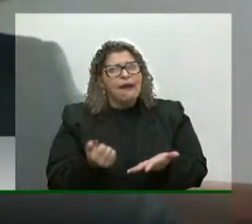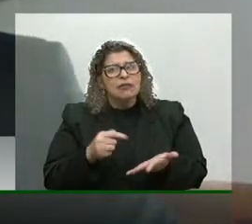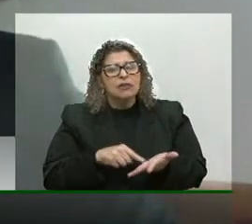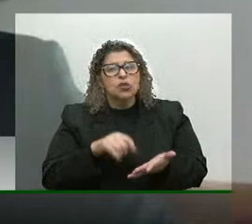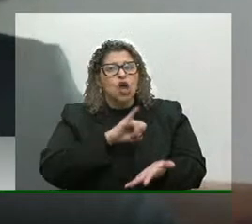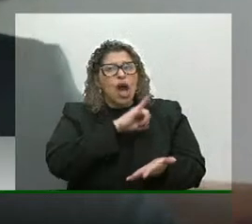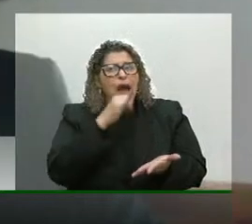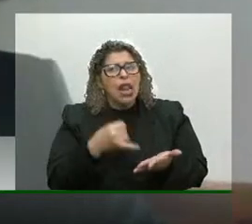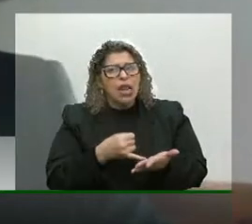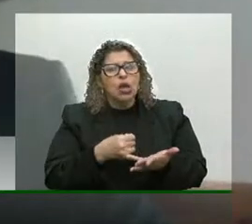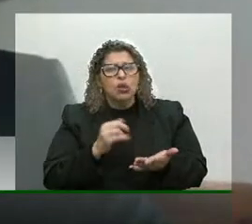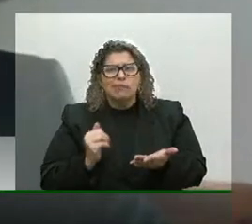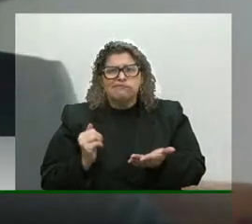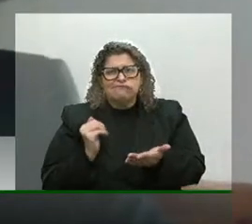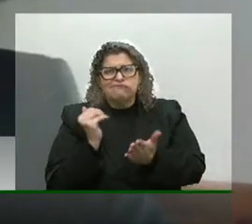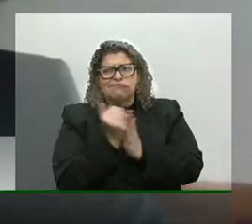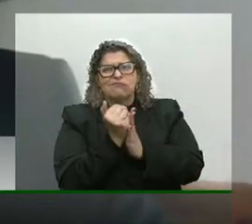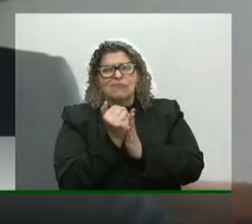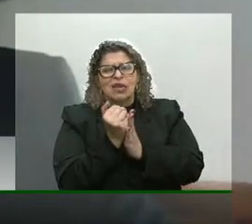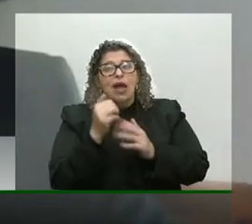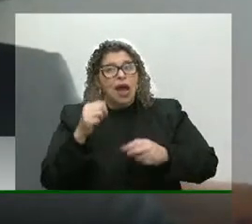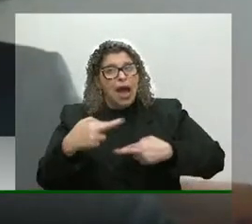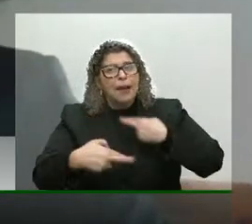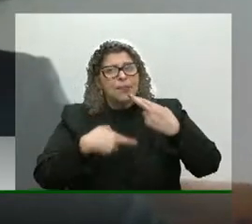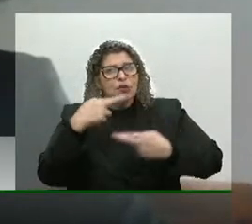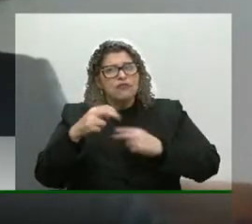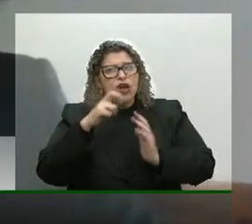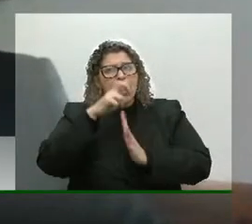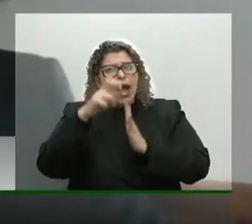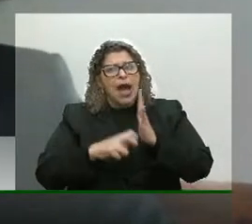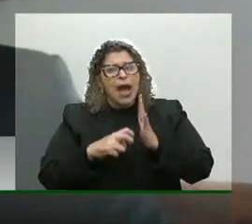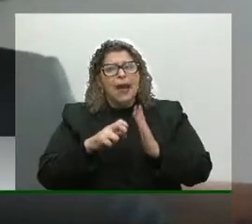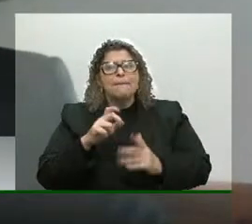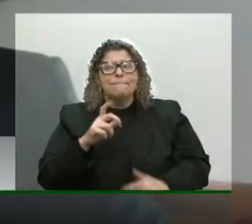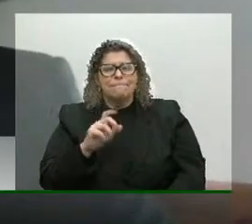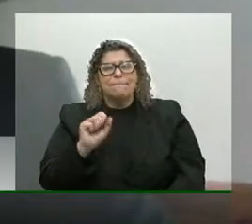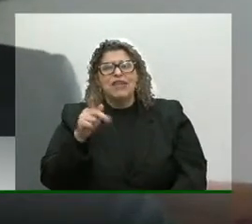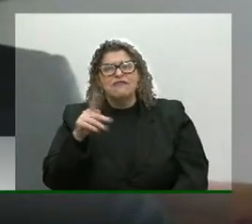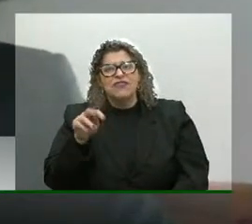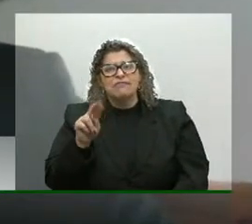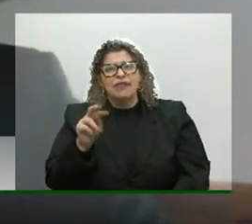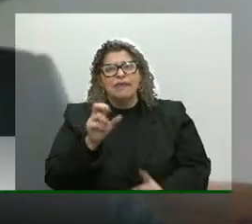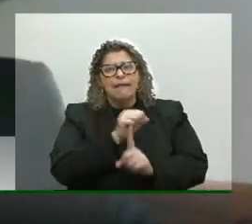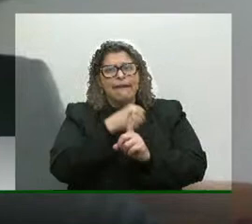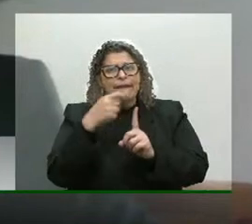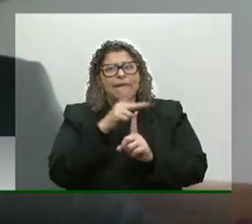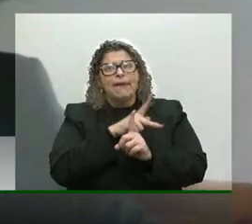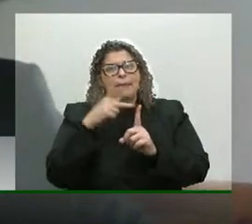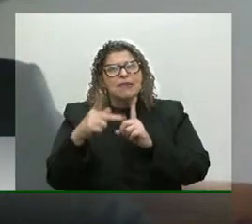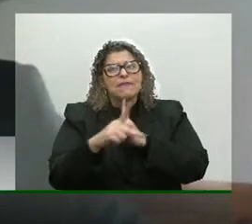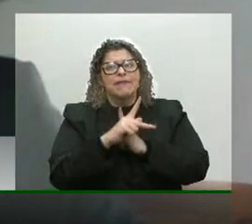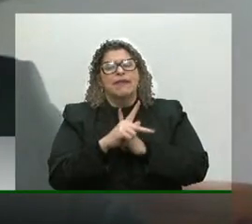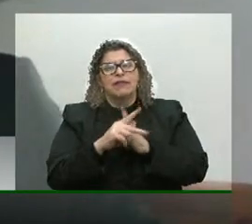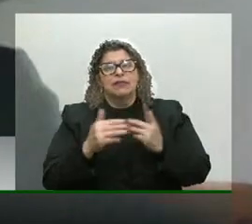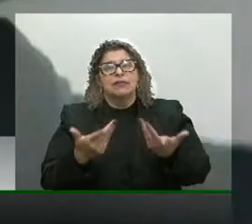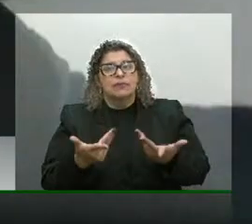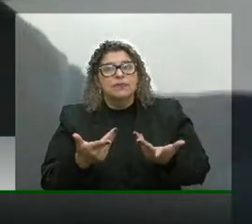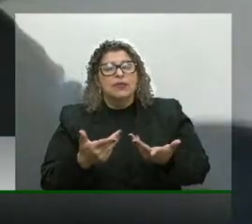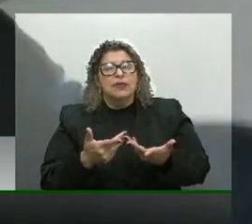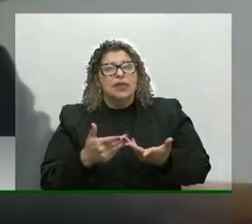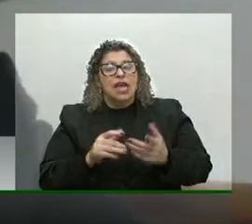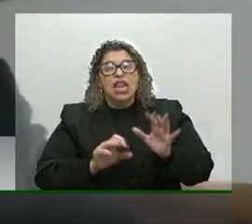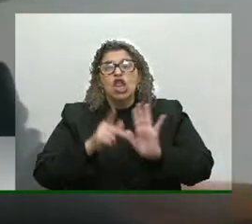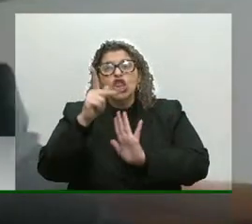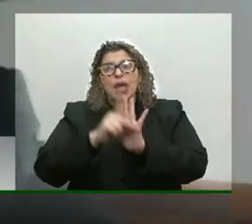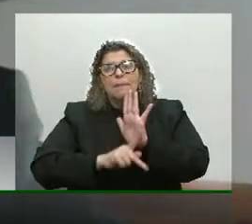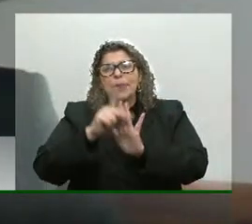alíquotas majoradas, aprovou a reforma da Previdência, aprovou a reforma administrativa, ou seja, ele não tem